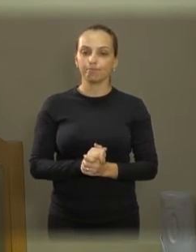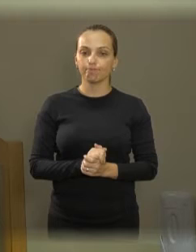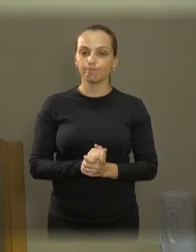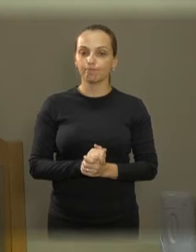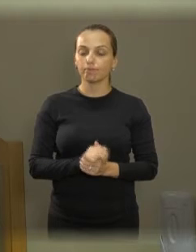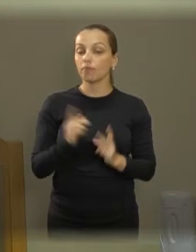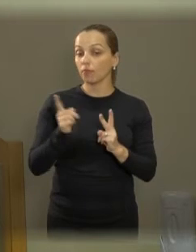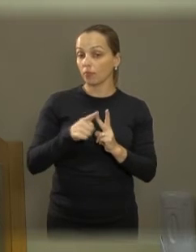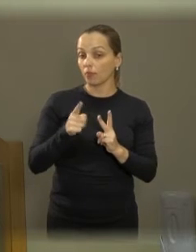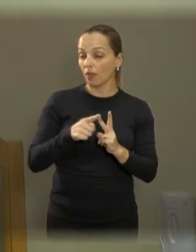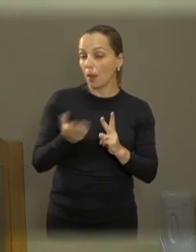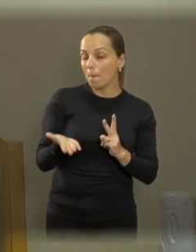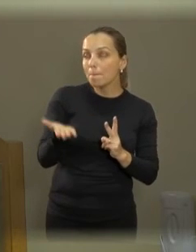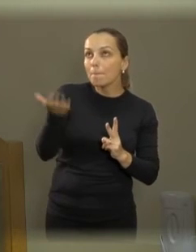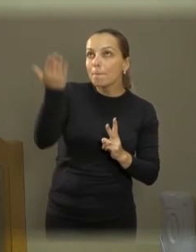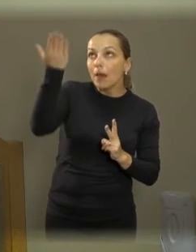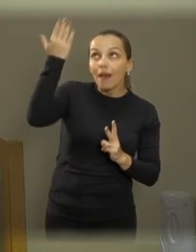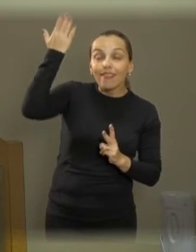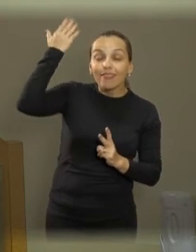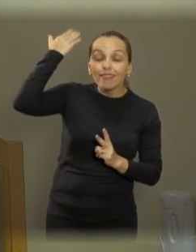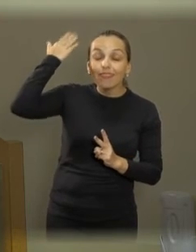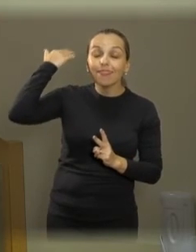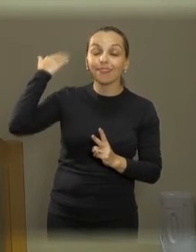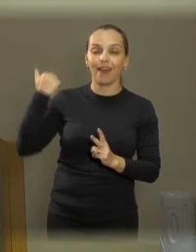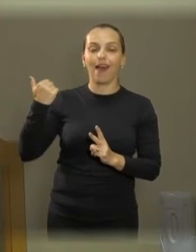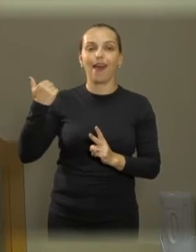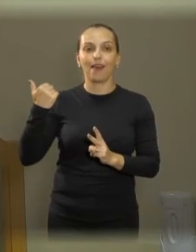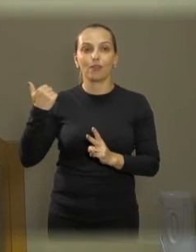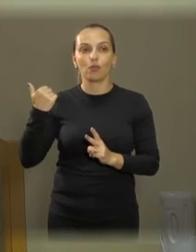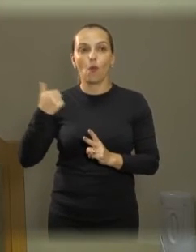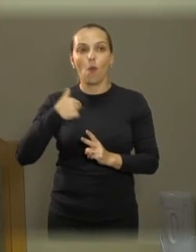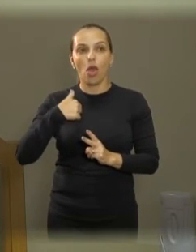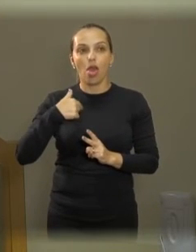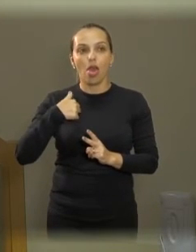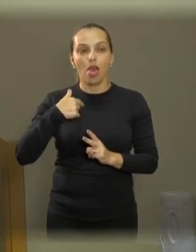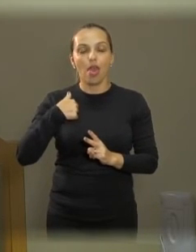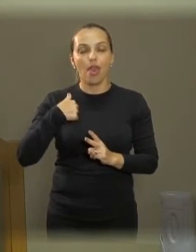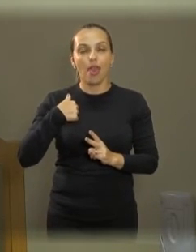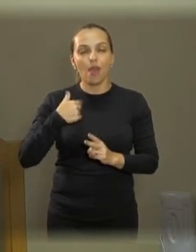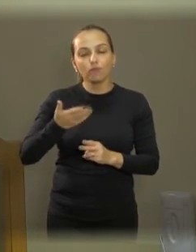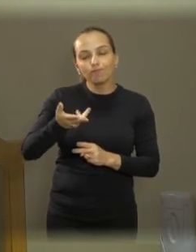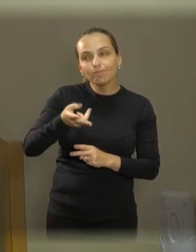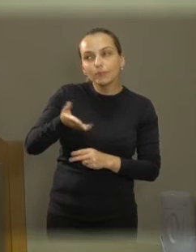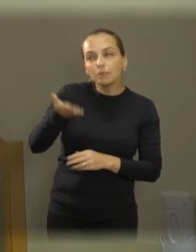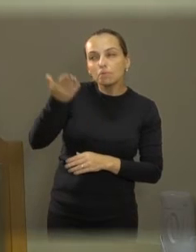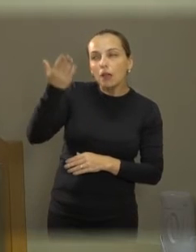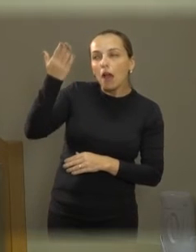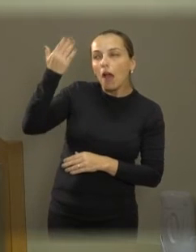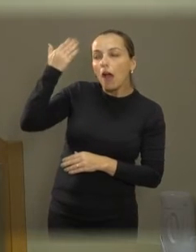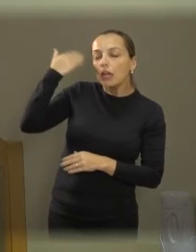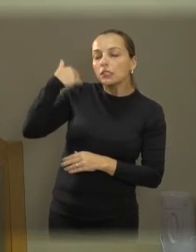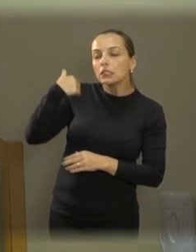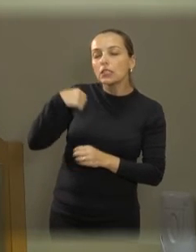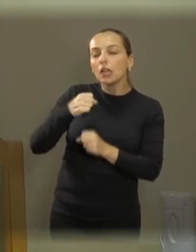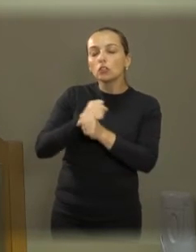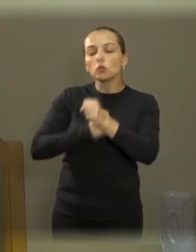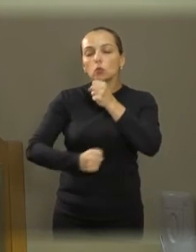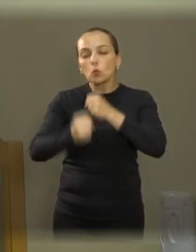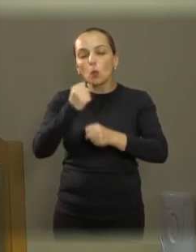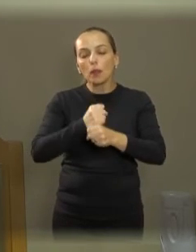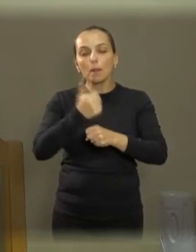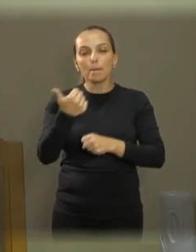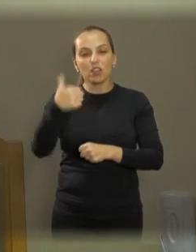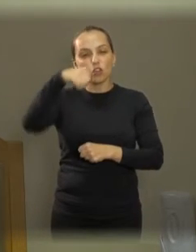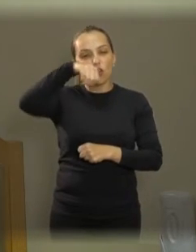Passado, se eu falar em tempo passado, eu vou voltar a 1978, porque eu entrei